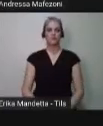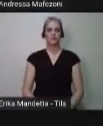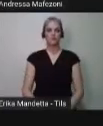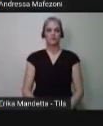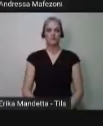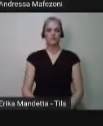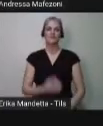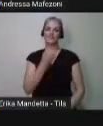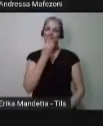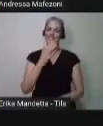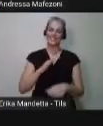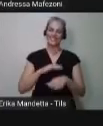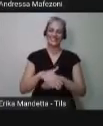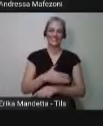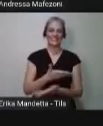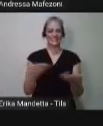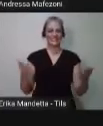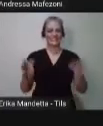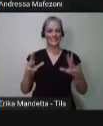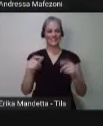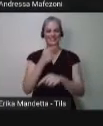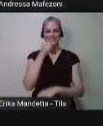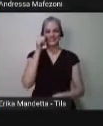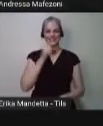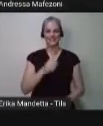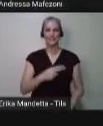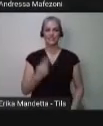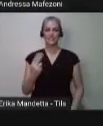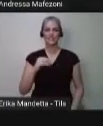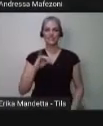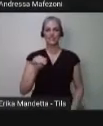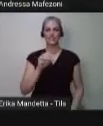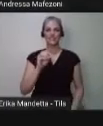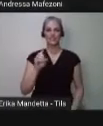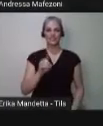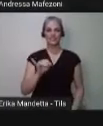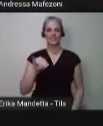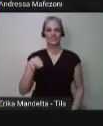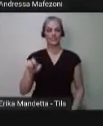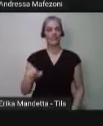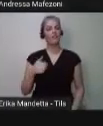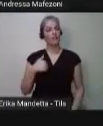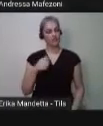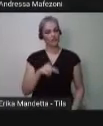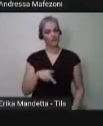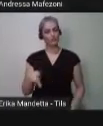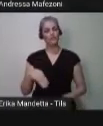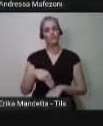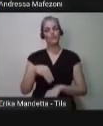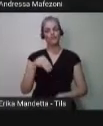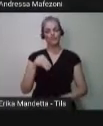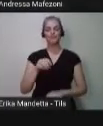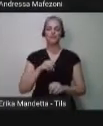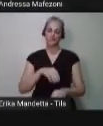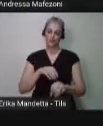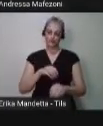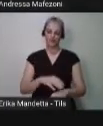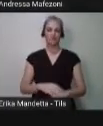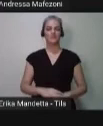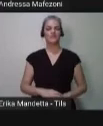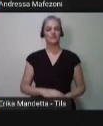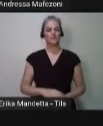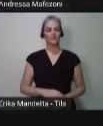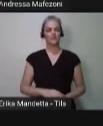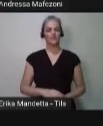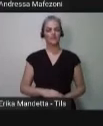Boa noite a todos e todas. Me chamo Josiane, né? Sou professora, mestre em educação, como já